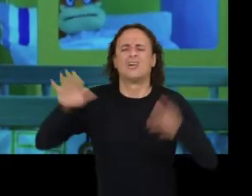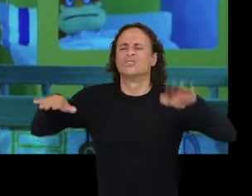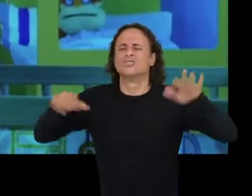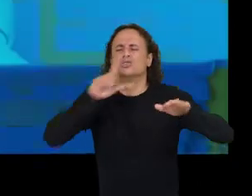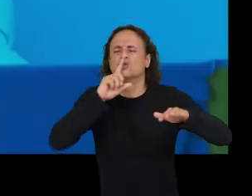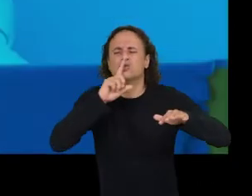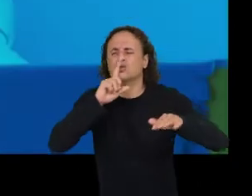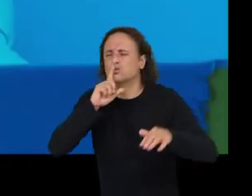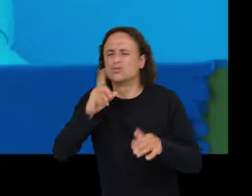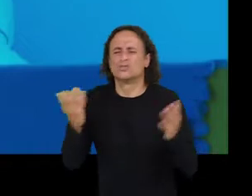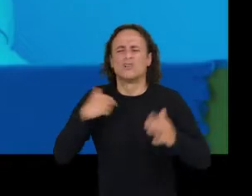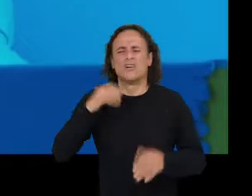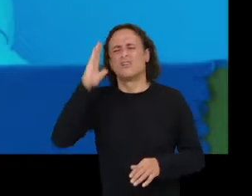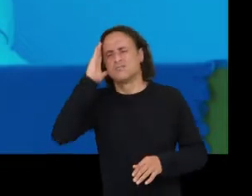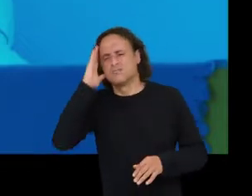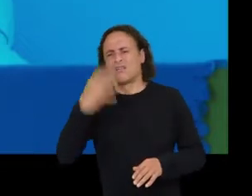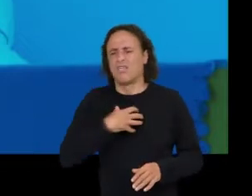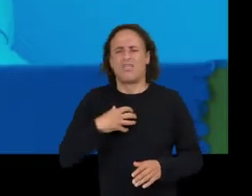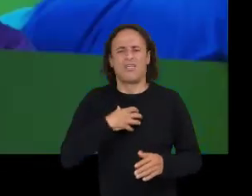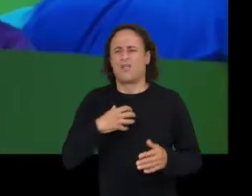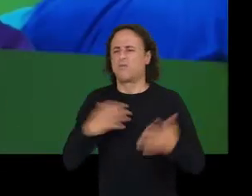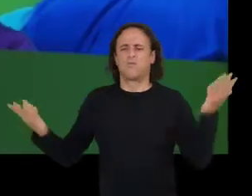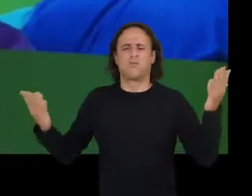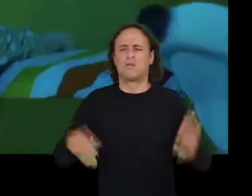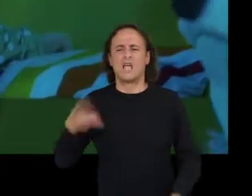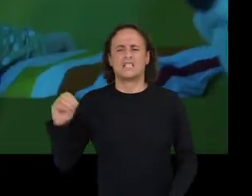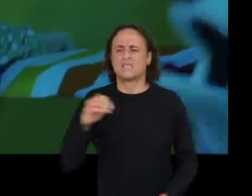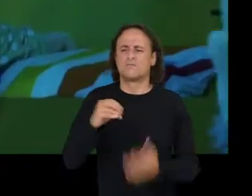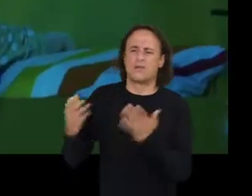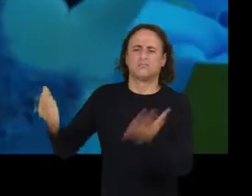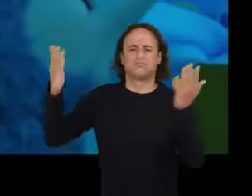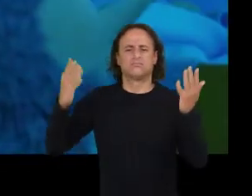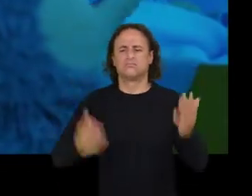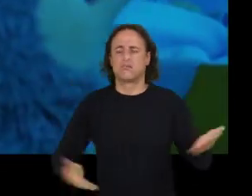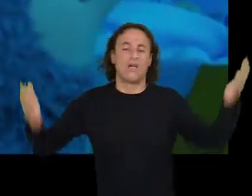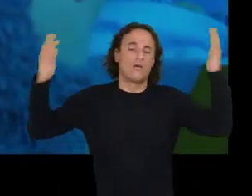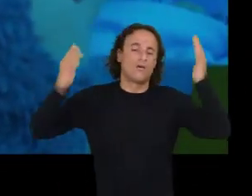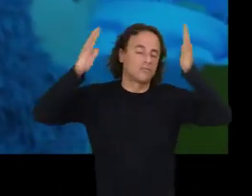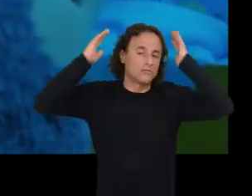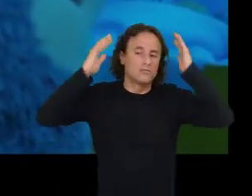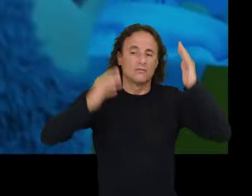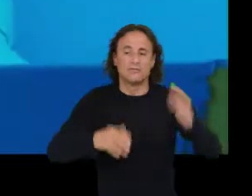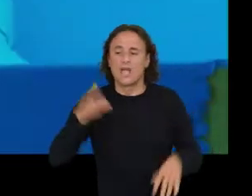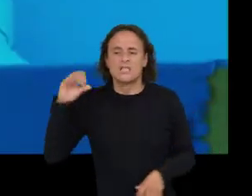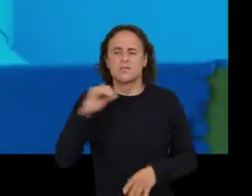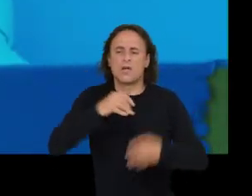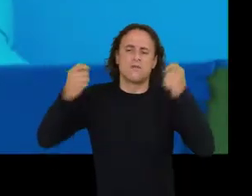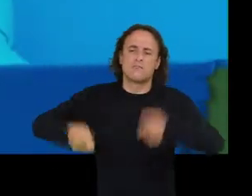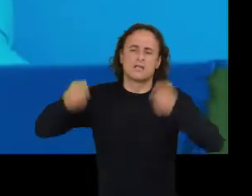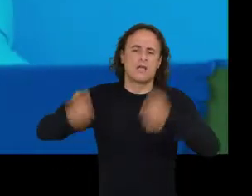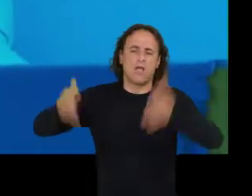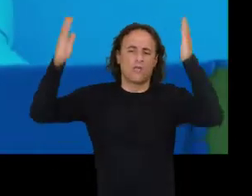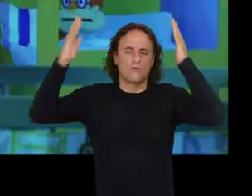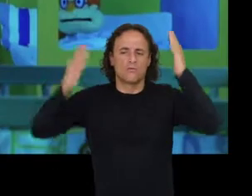Ei, calade, non me deixades dormir. É Chispa. Bo, Chispa é